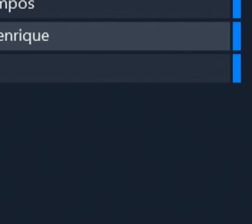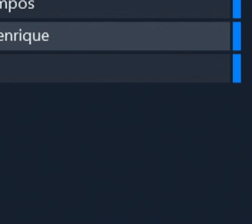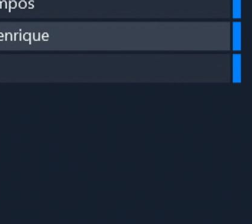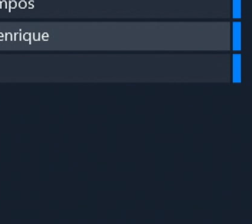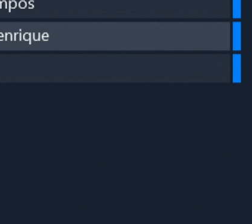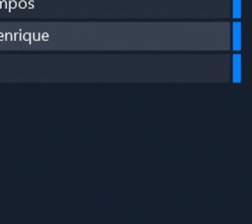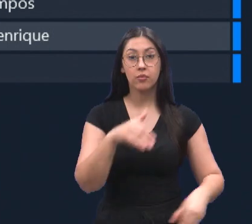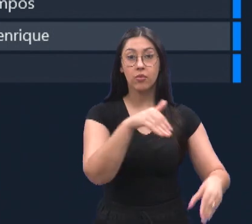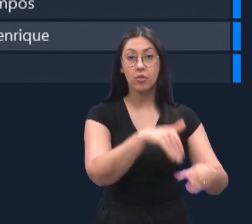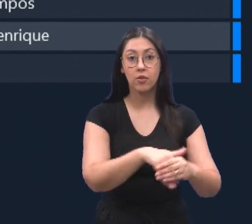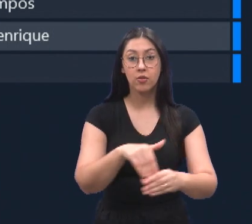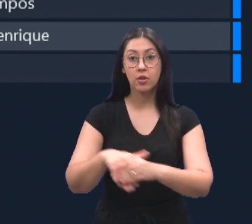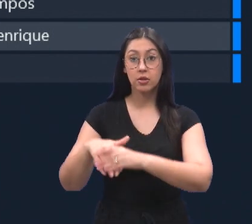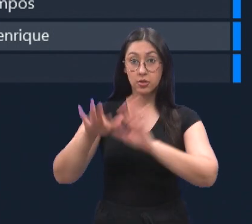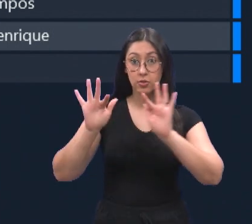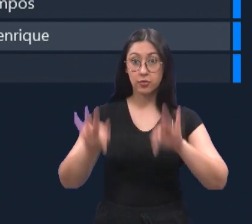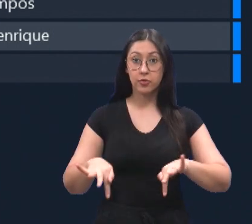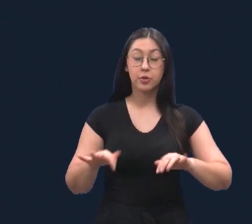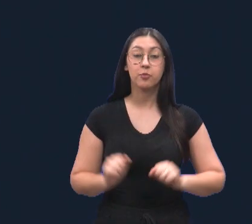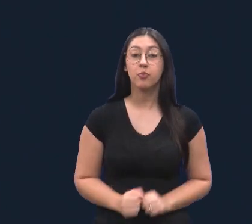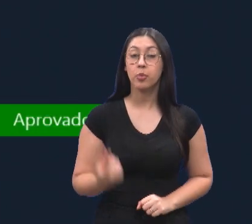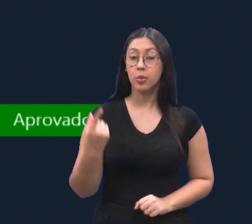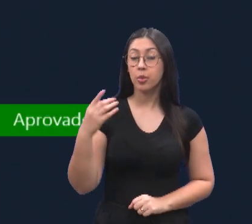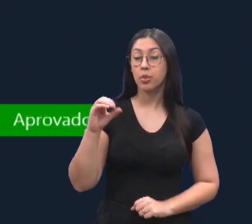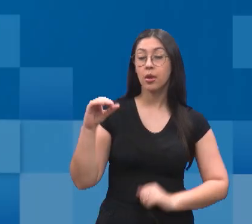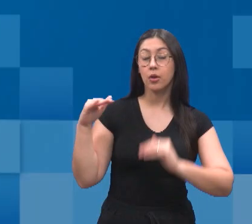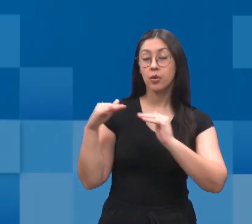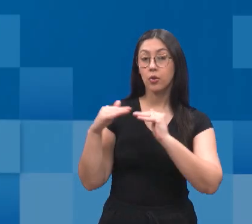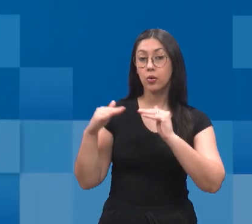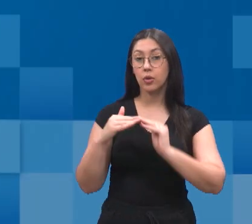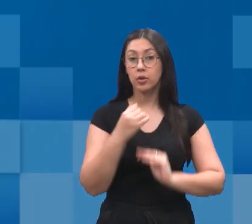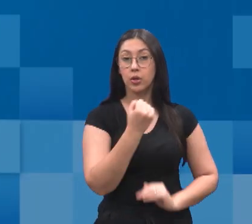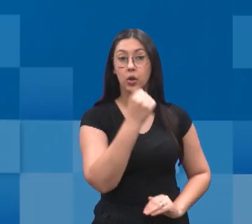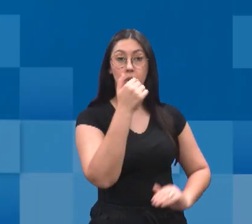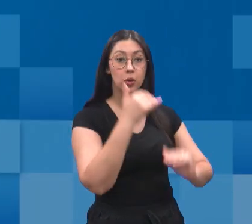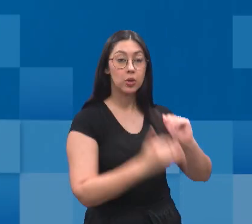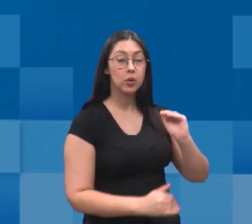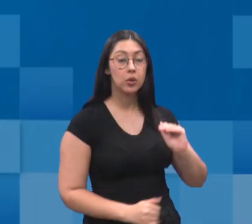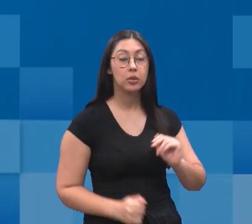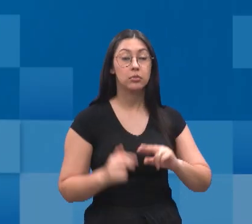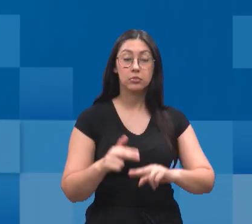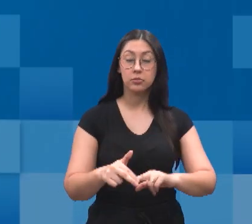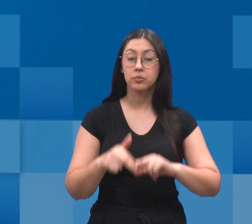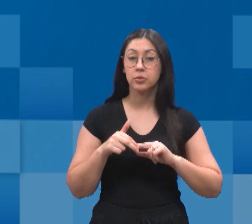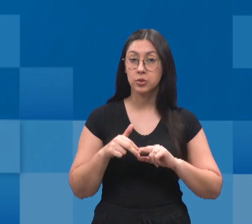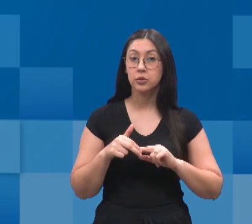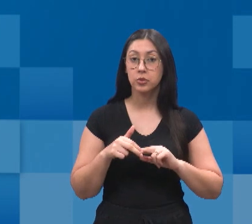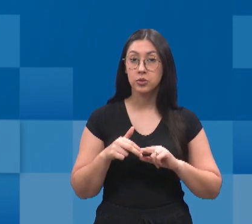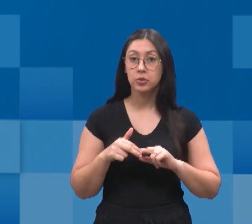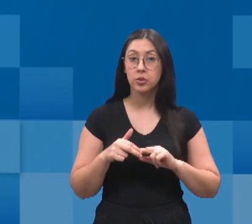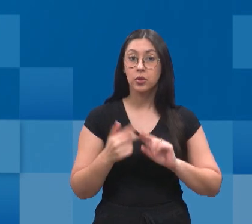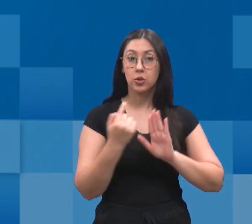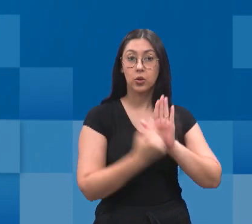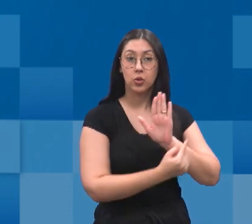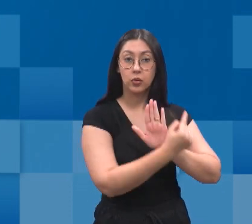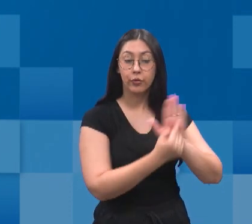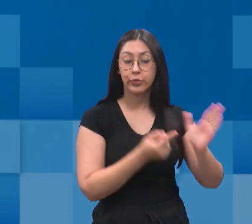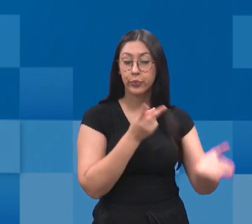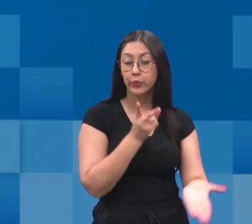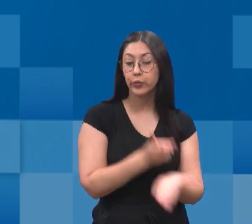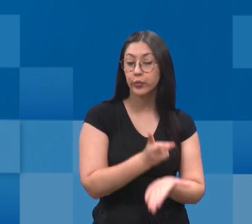Encerrada a votação. 10 votos favoráveis, 8 votos contrários. Com 10 votos favoráveis, 8 votos contrários, o veto